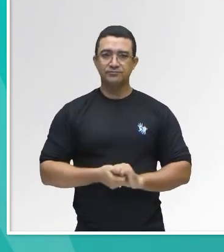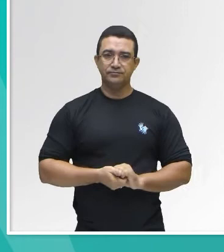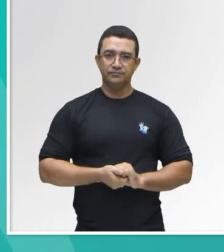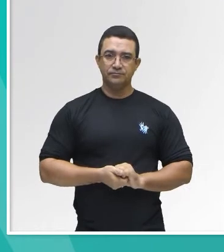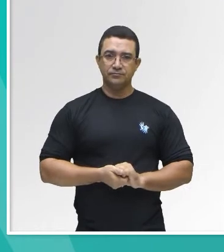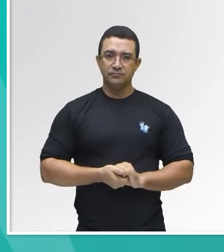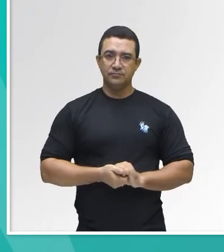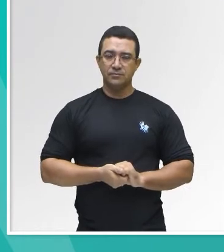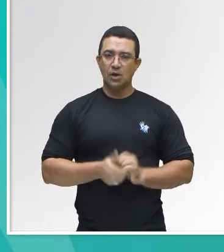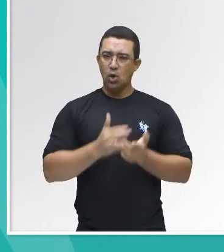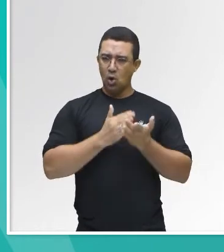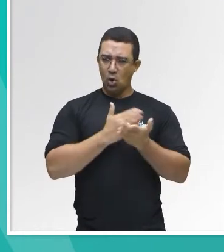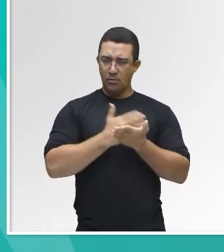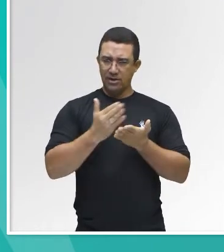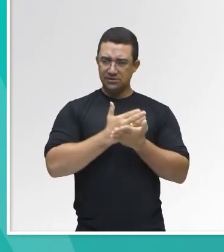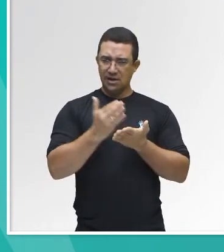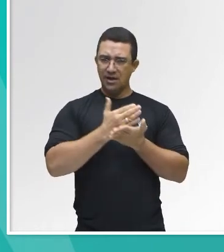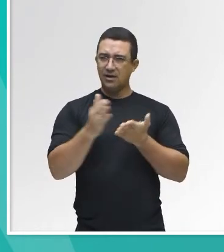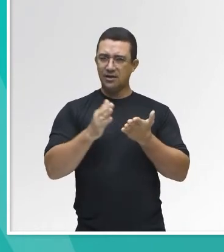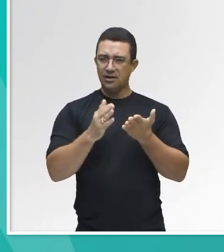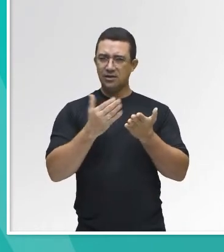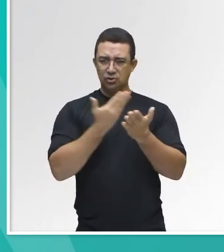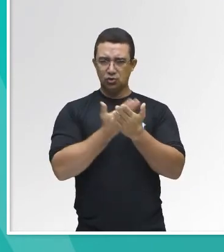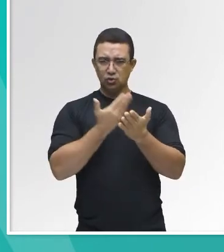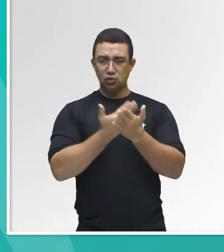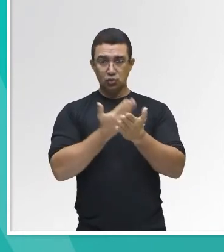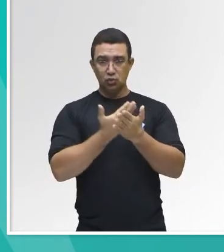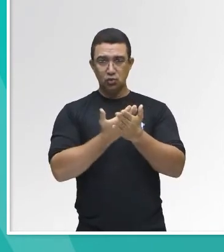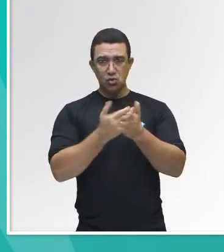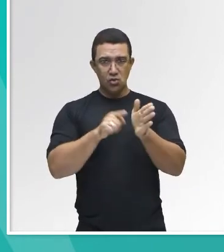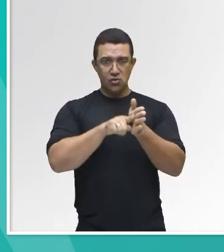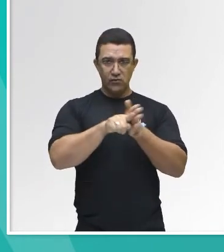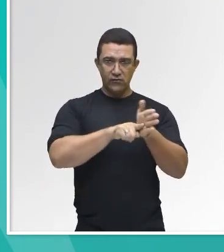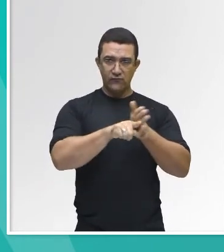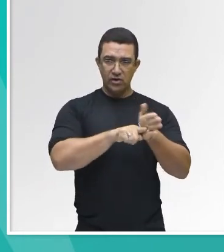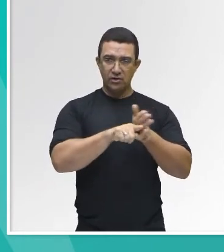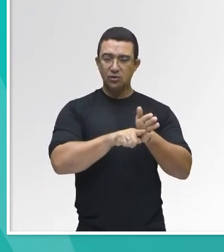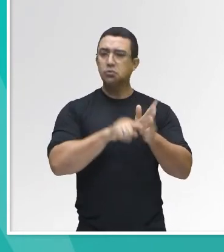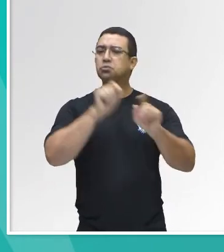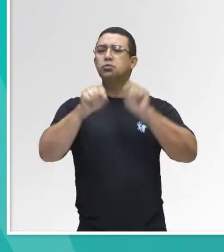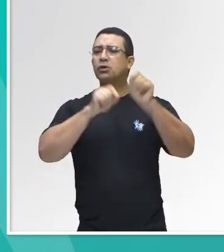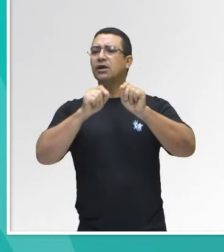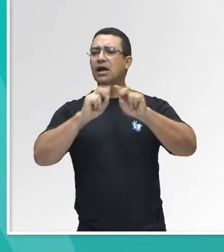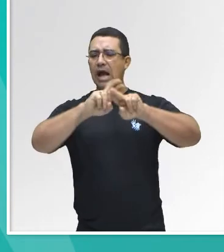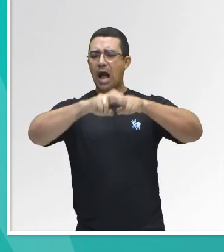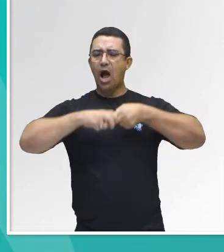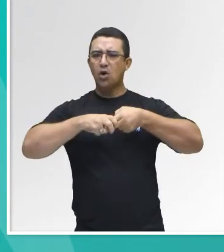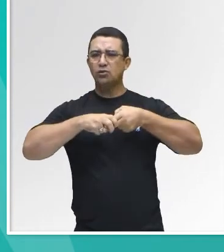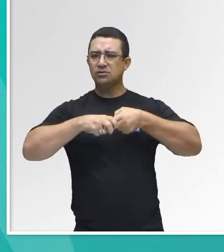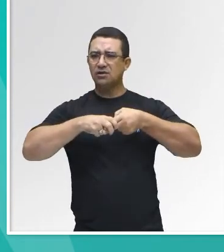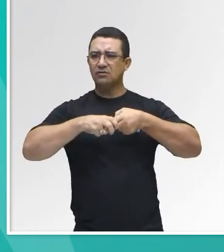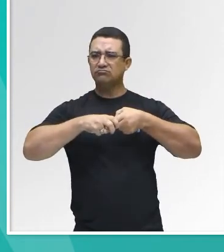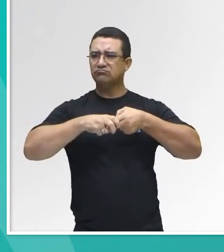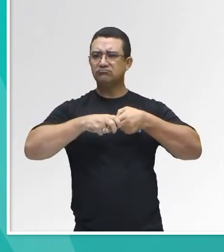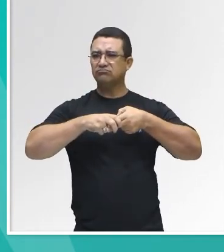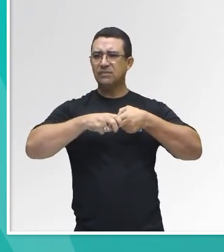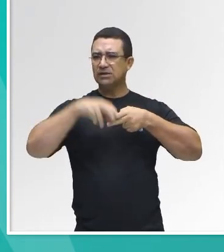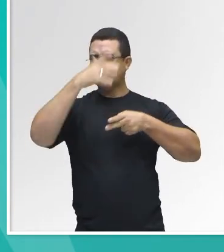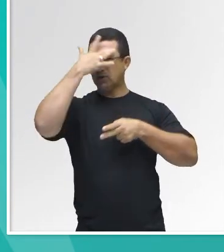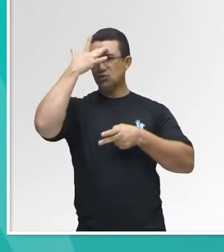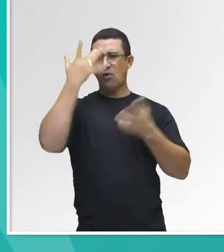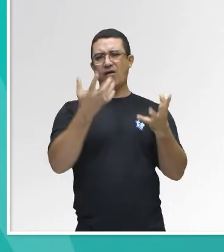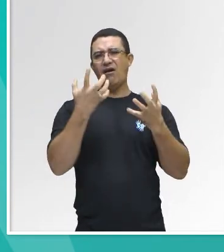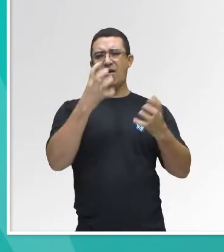a partir de estudos feitos, foi constatado que o que motiva a ocorrer o feminicídio,